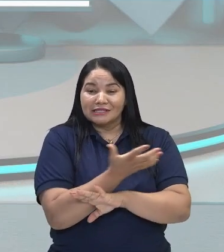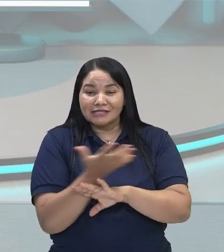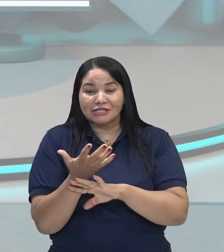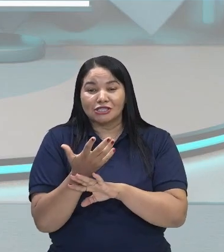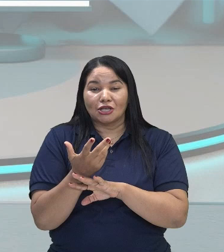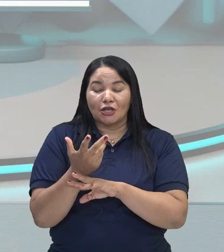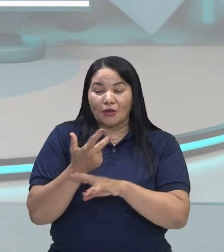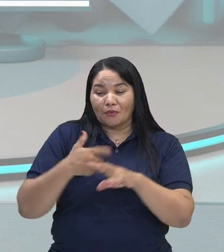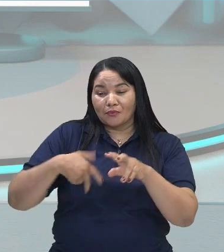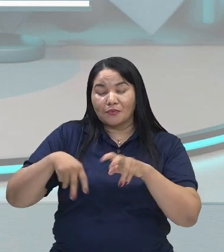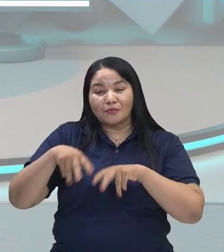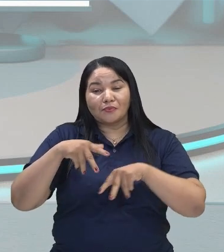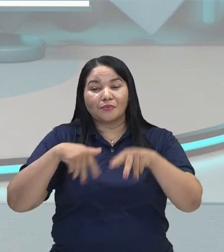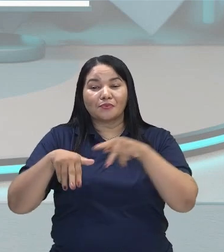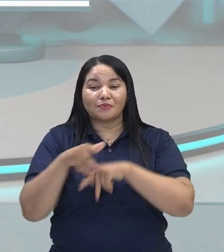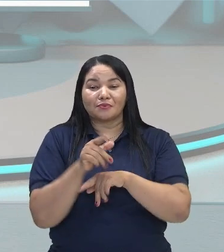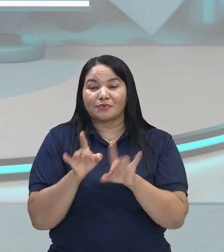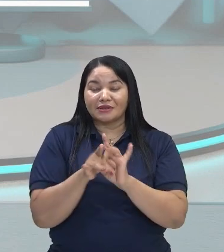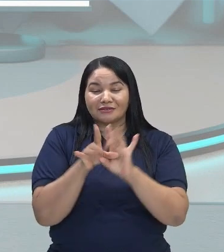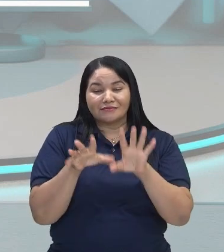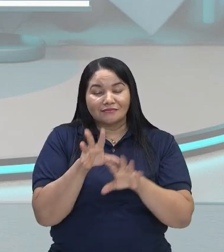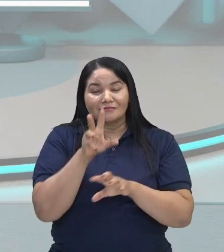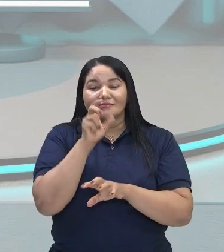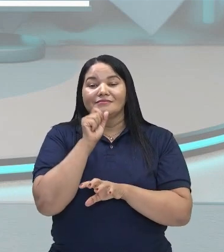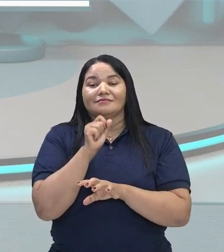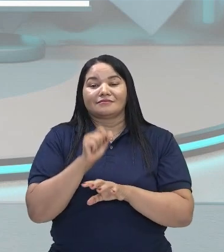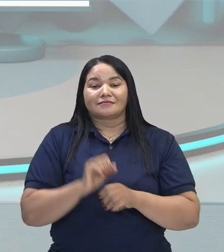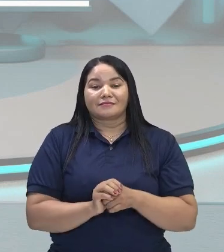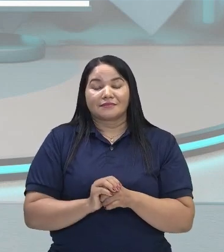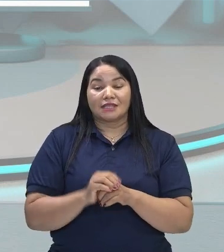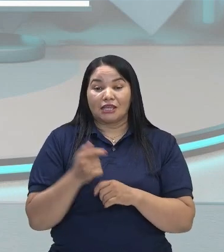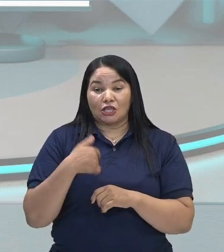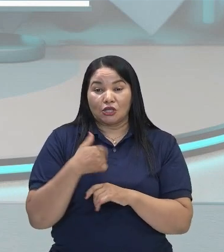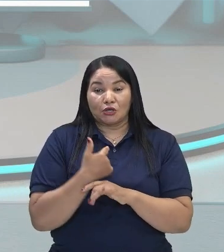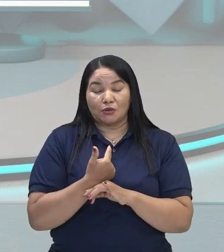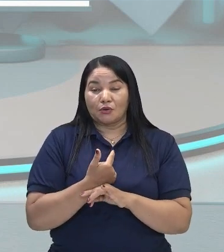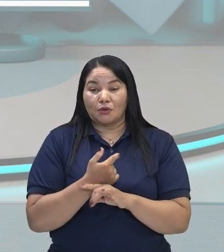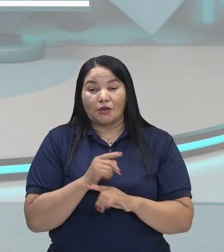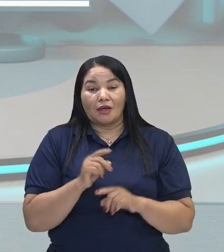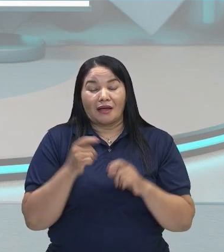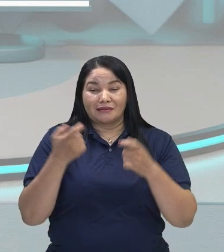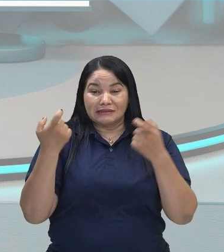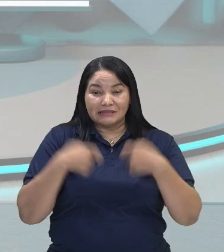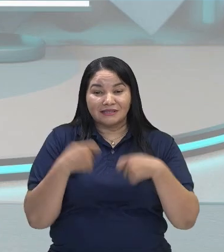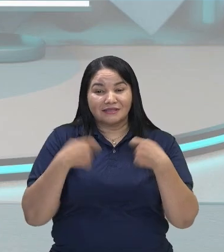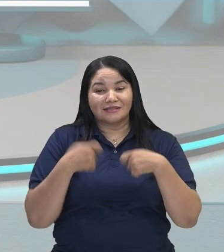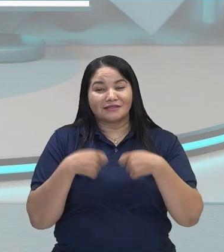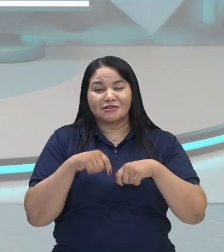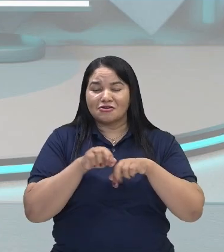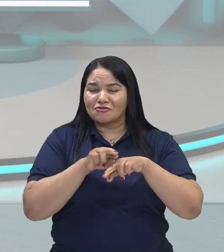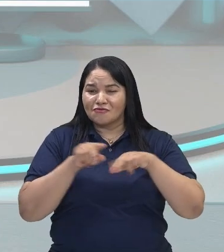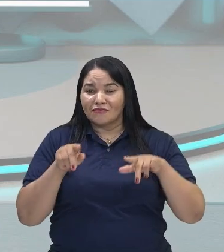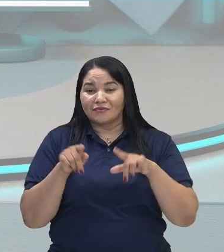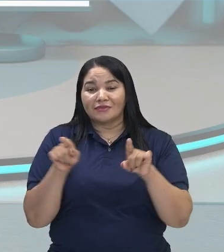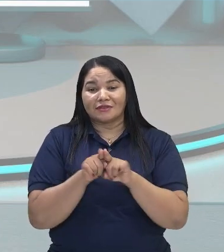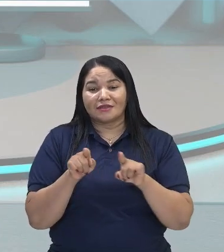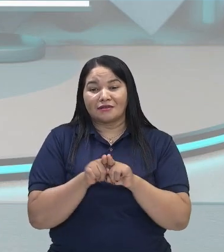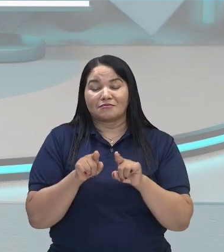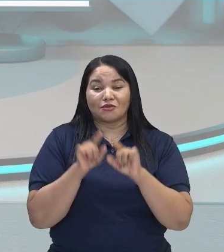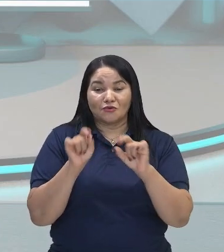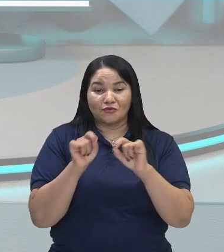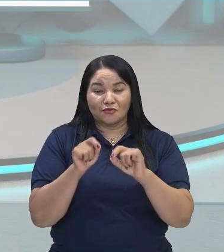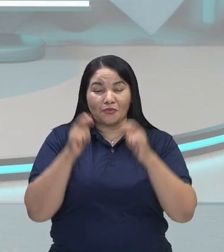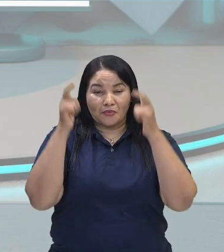livre respirar, sem que me assombre a atroz necessidade, sem que o favor da corte